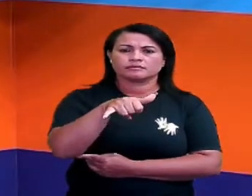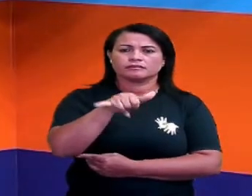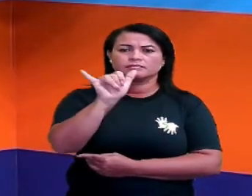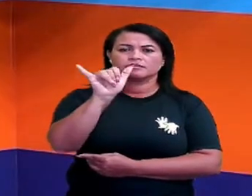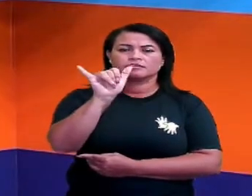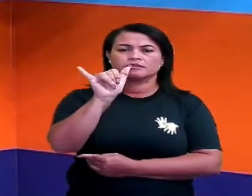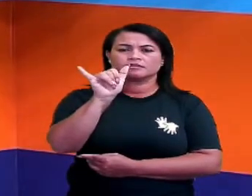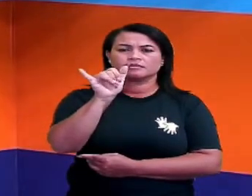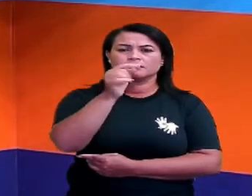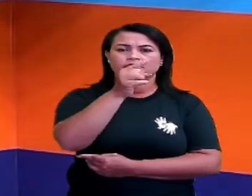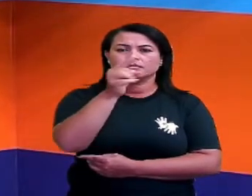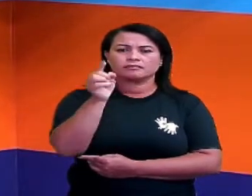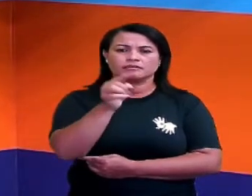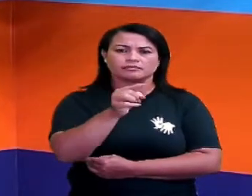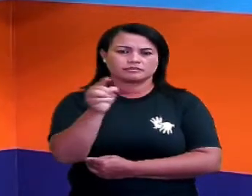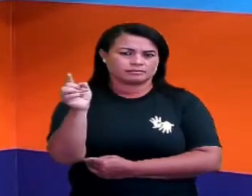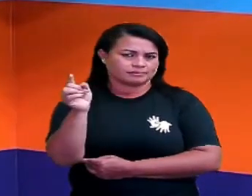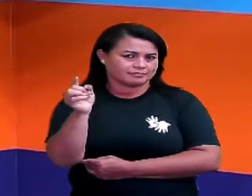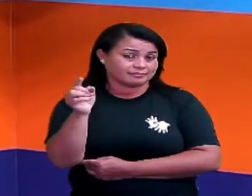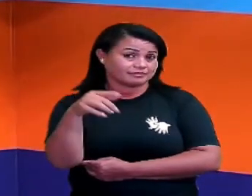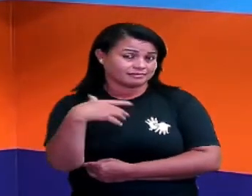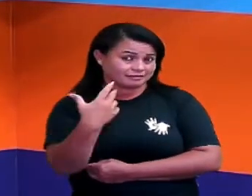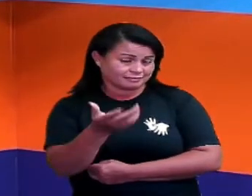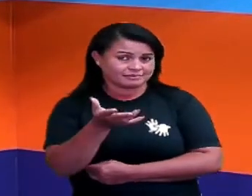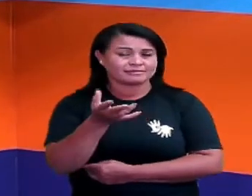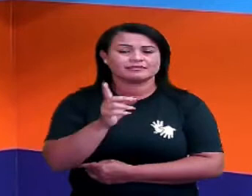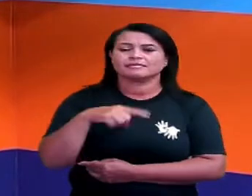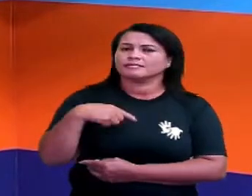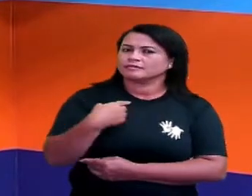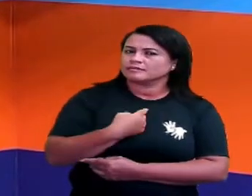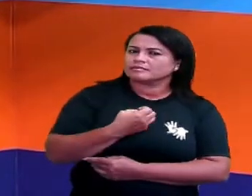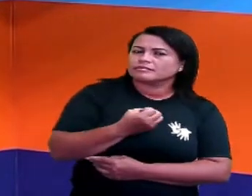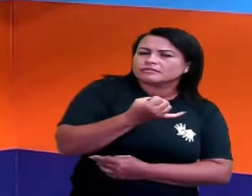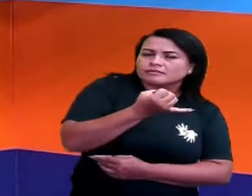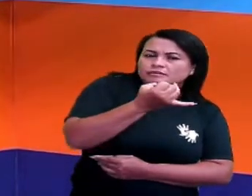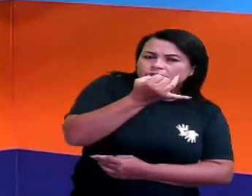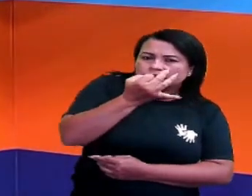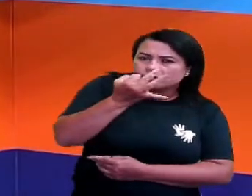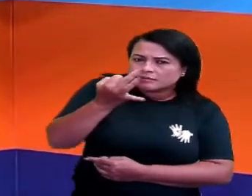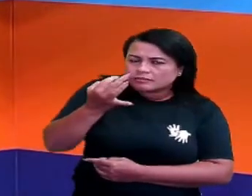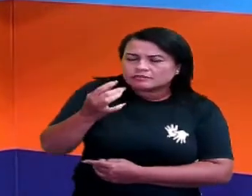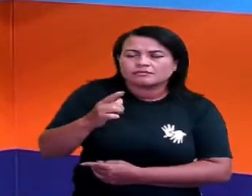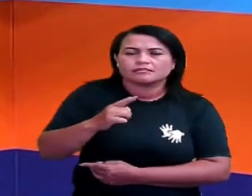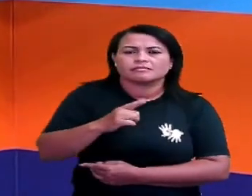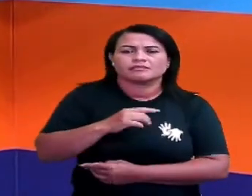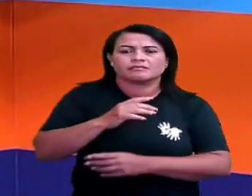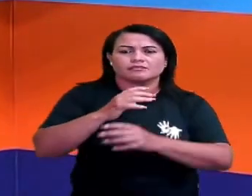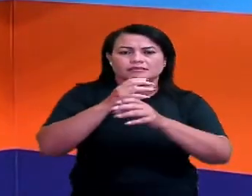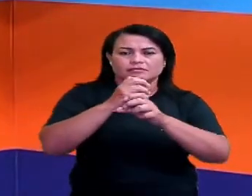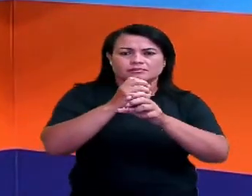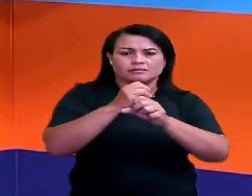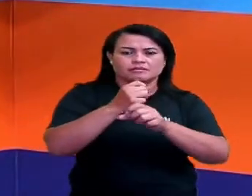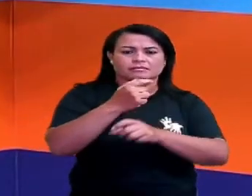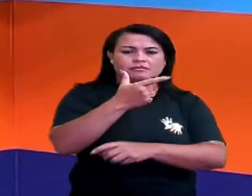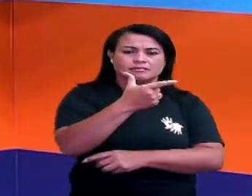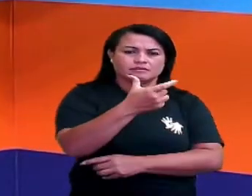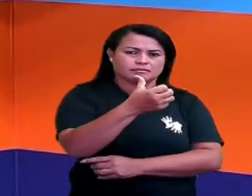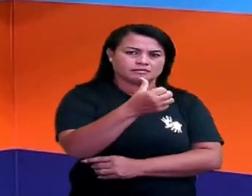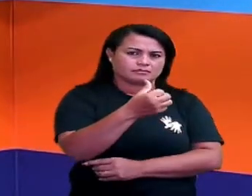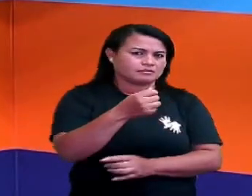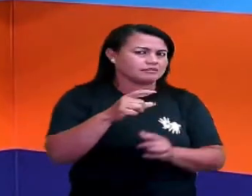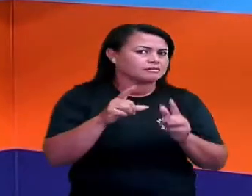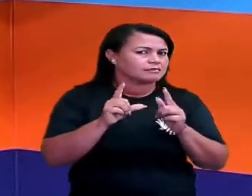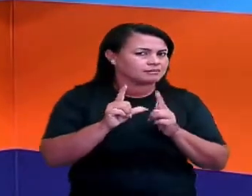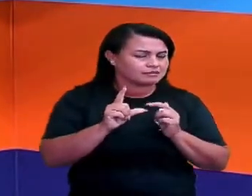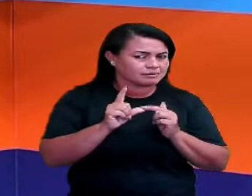X, Y e Z. Se nós contarmos, nós teremos 26 letras.